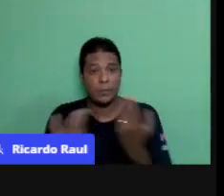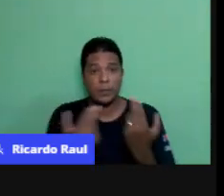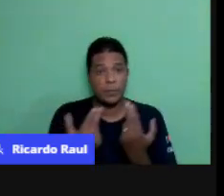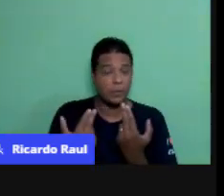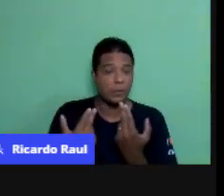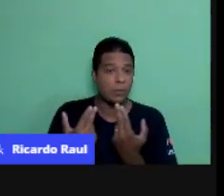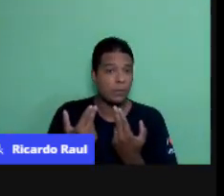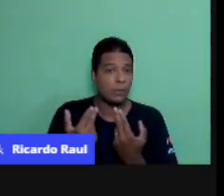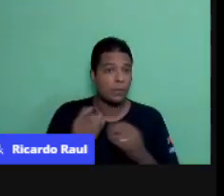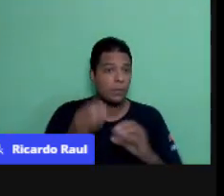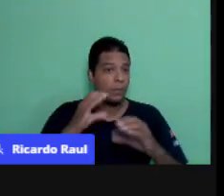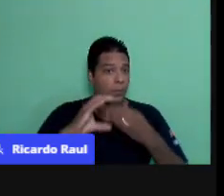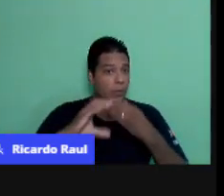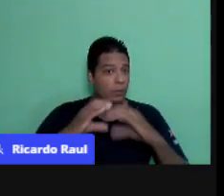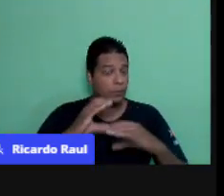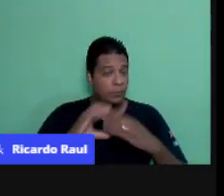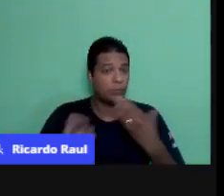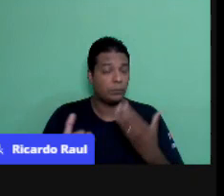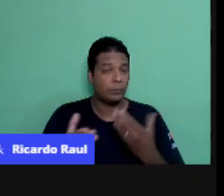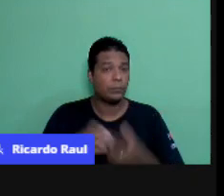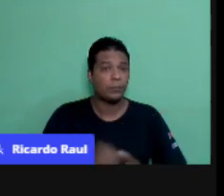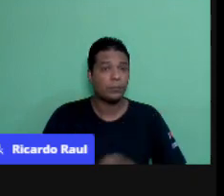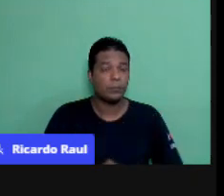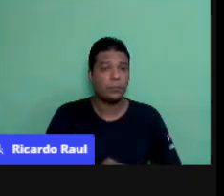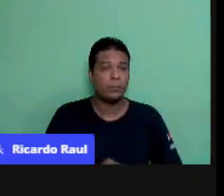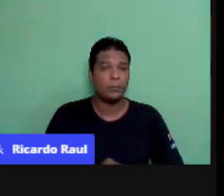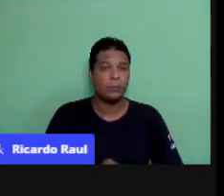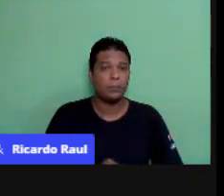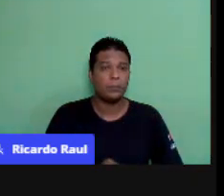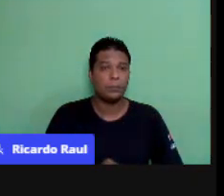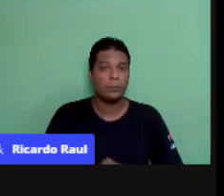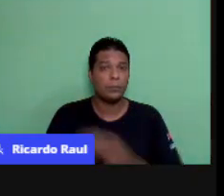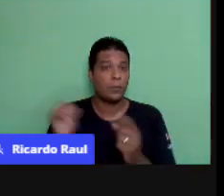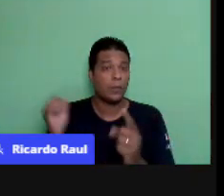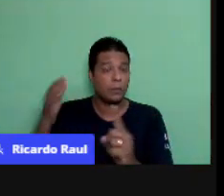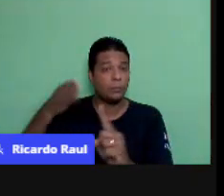objetivo principal dela é aqui, ó.